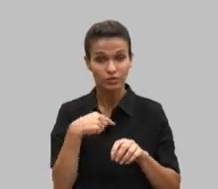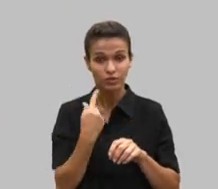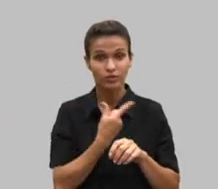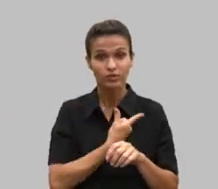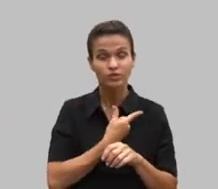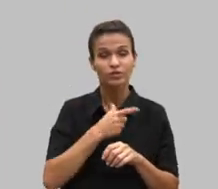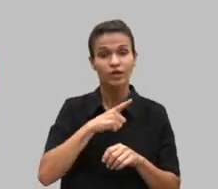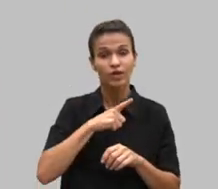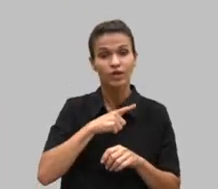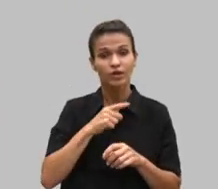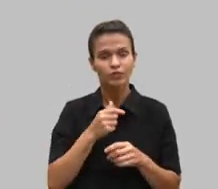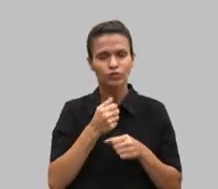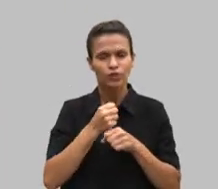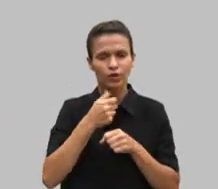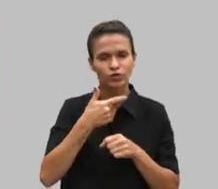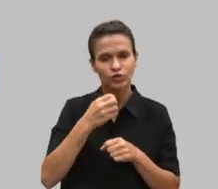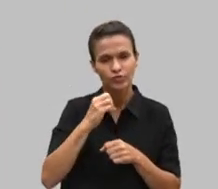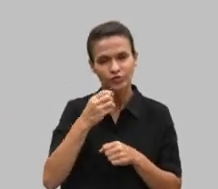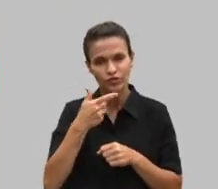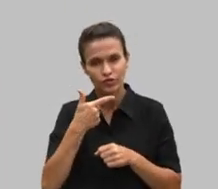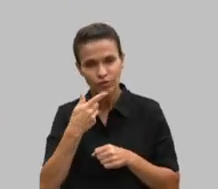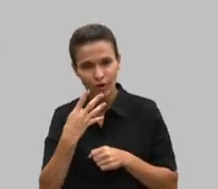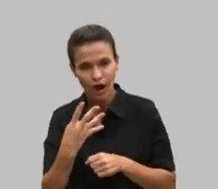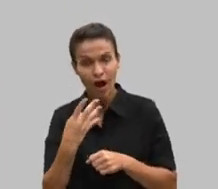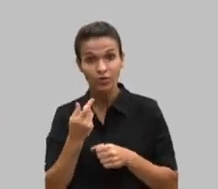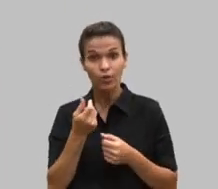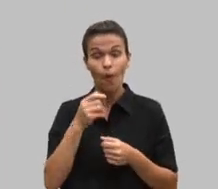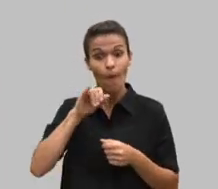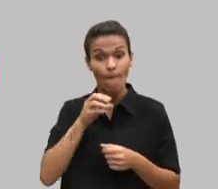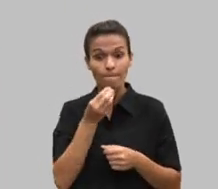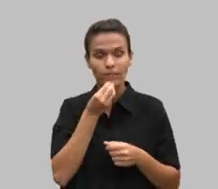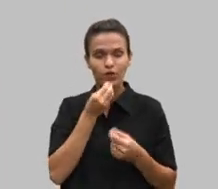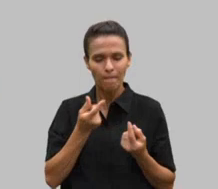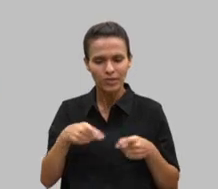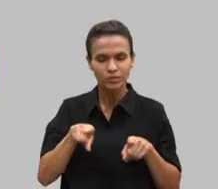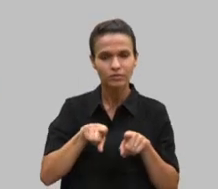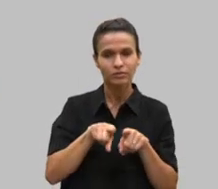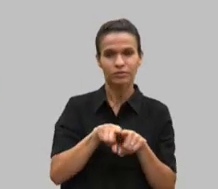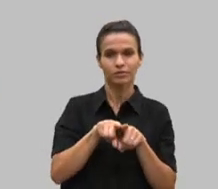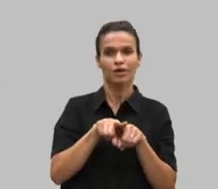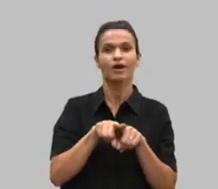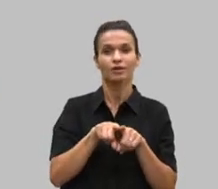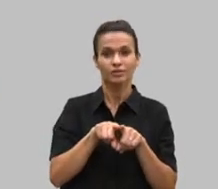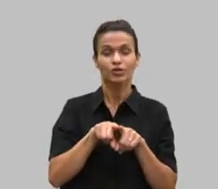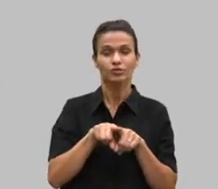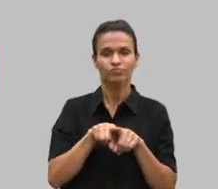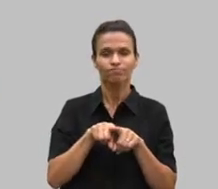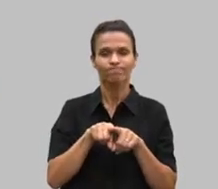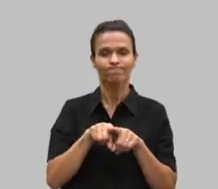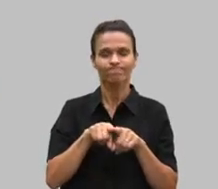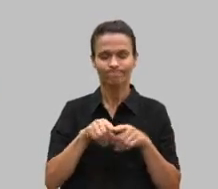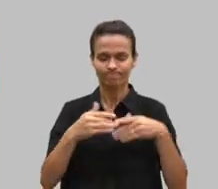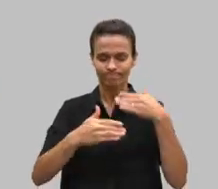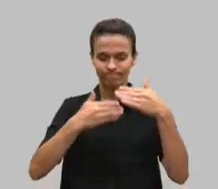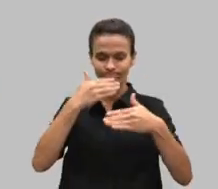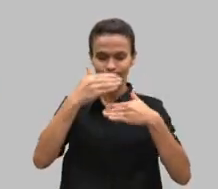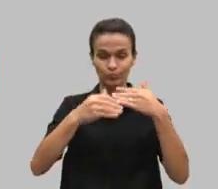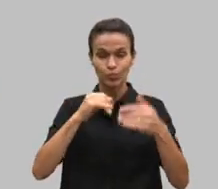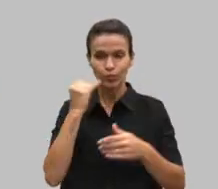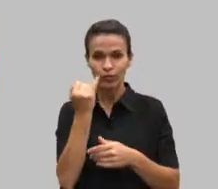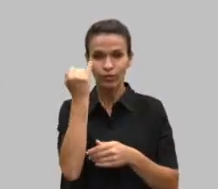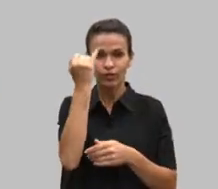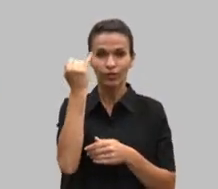2024 uma grande oportunidade em parceria com quem essa importante Parlamento jovem